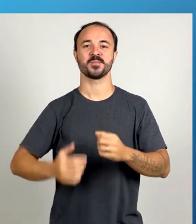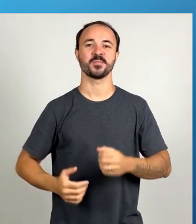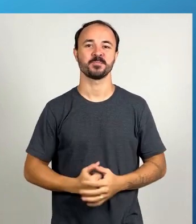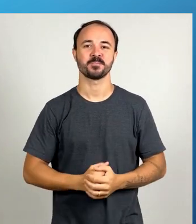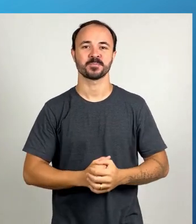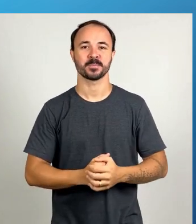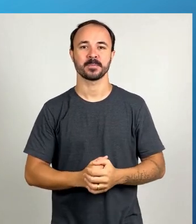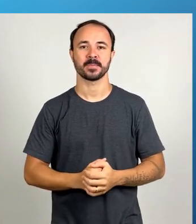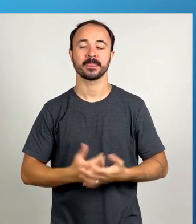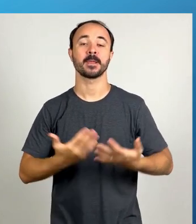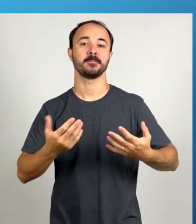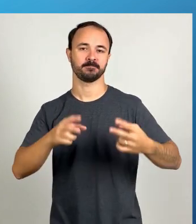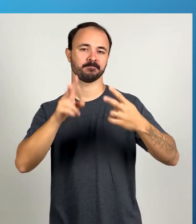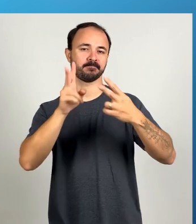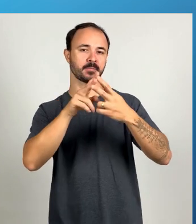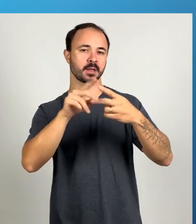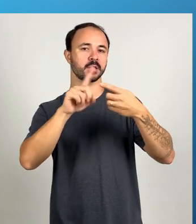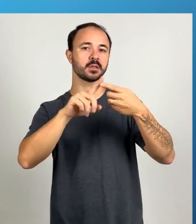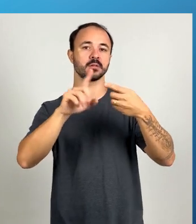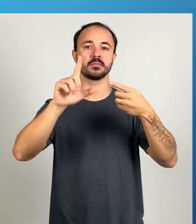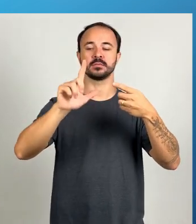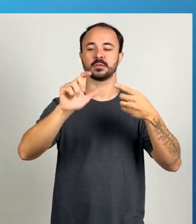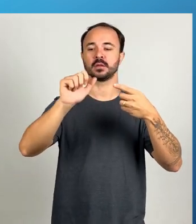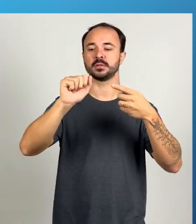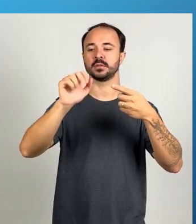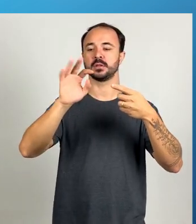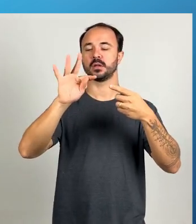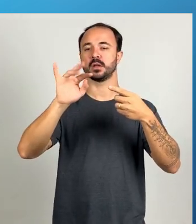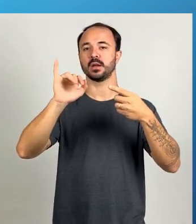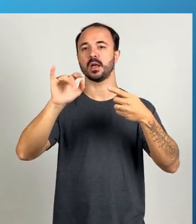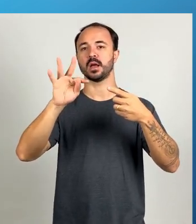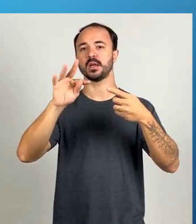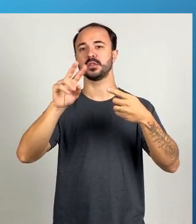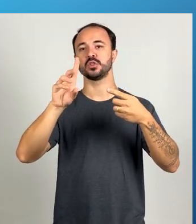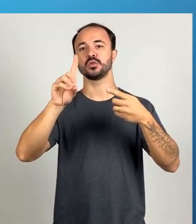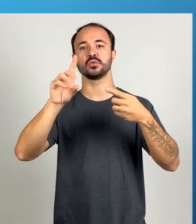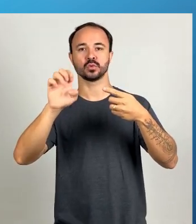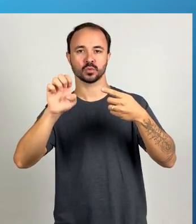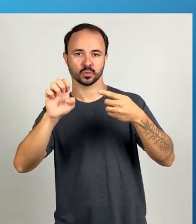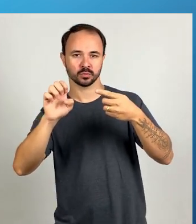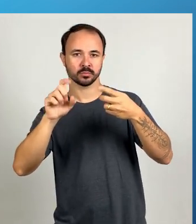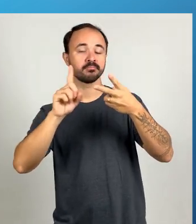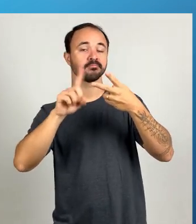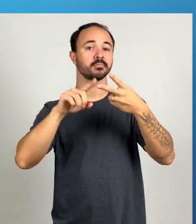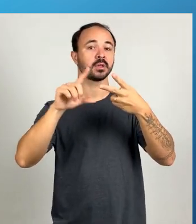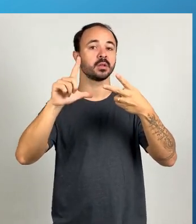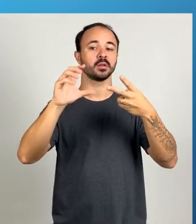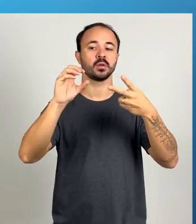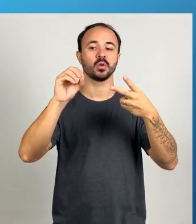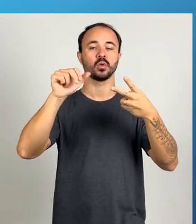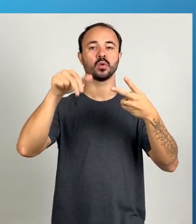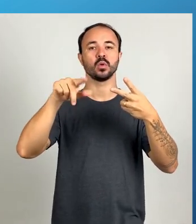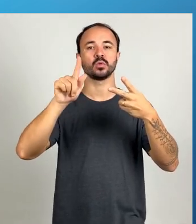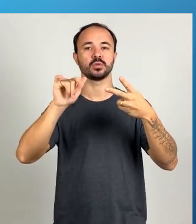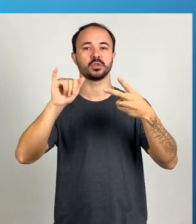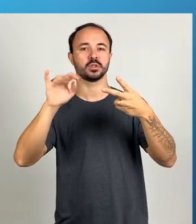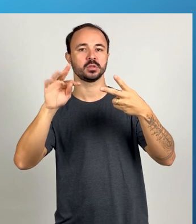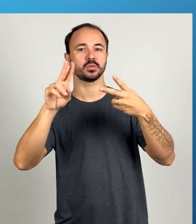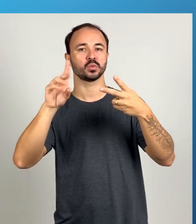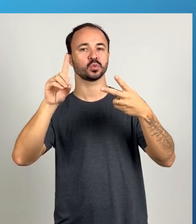Latitude e longitude. Como a prof já explicou para vocês agora há pouco, o que vai mensurar esse conceito,